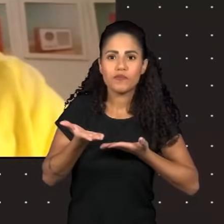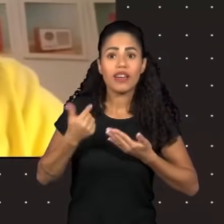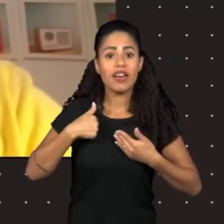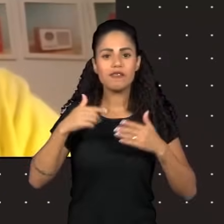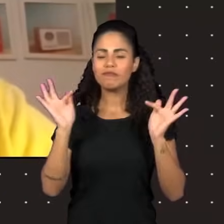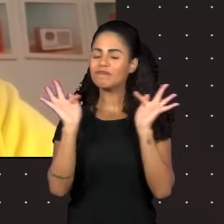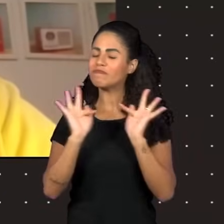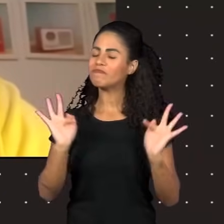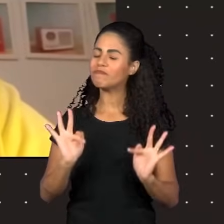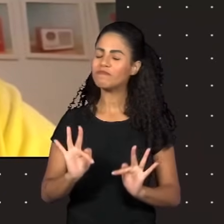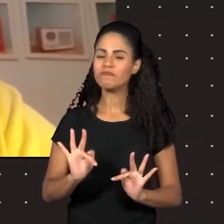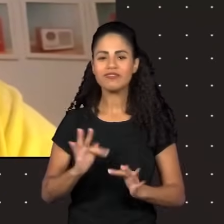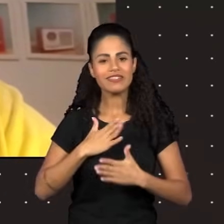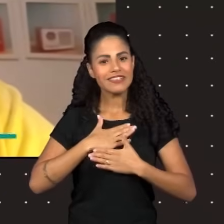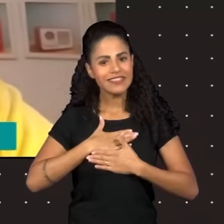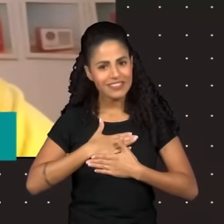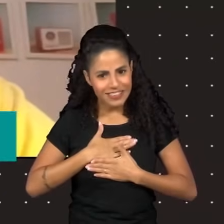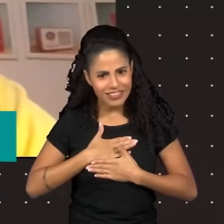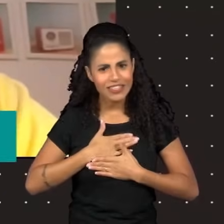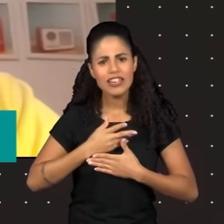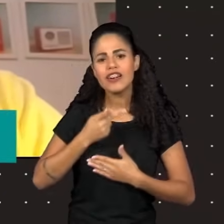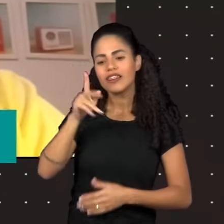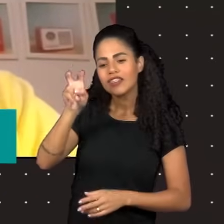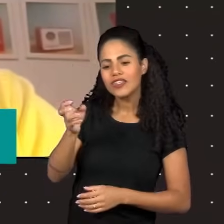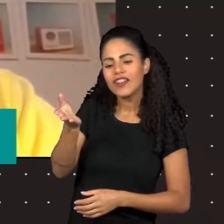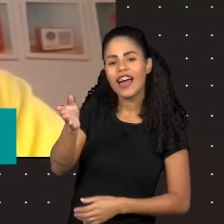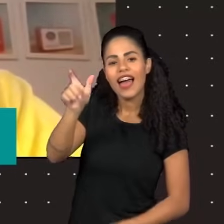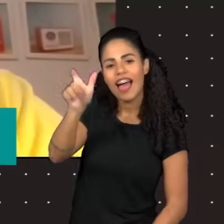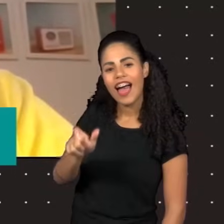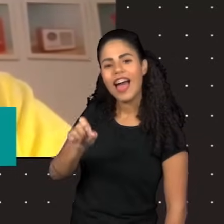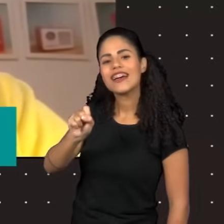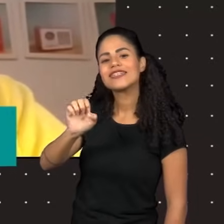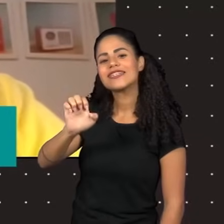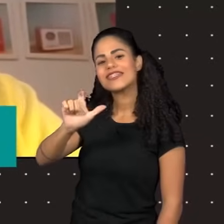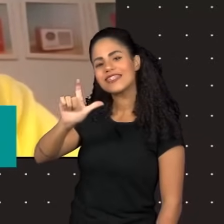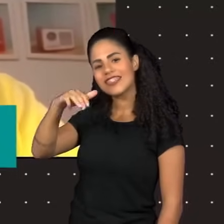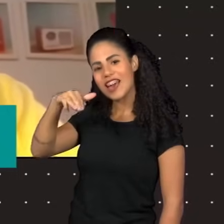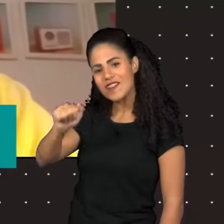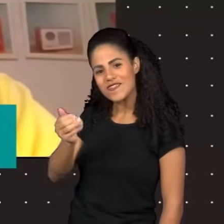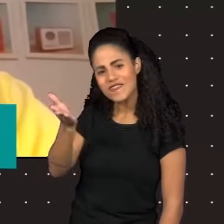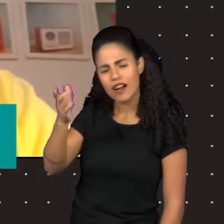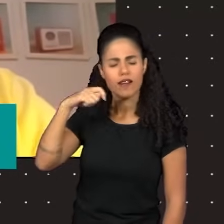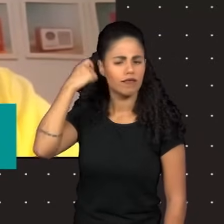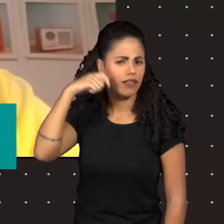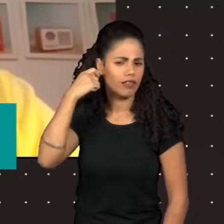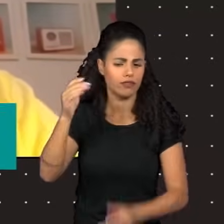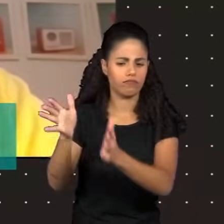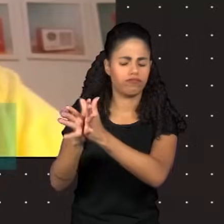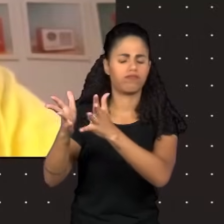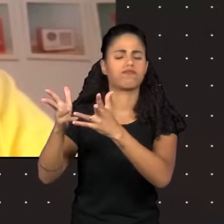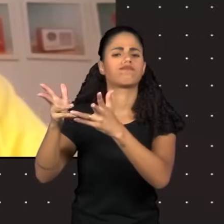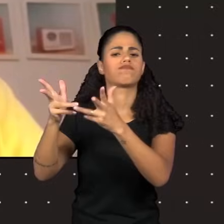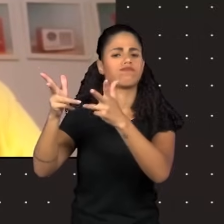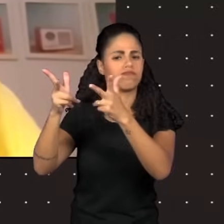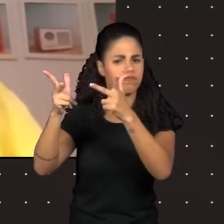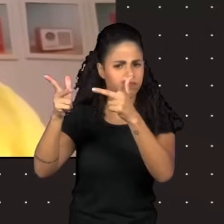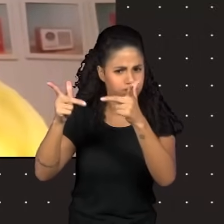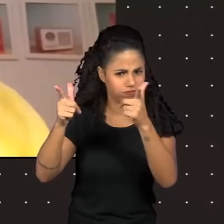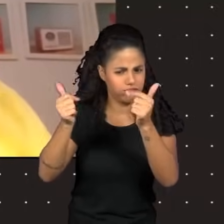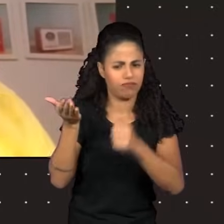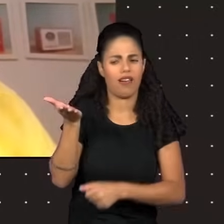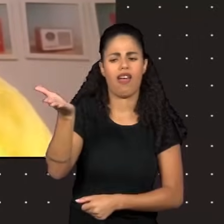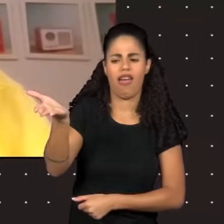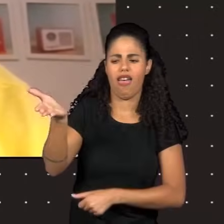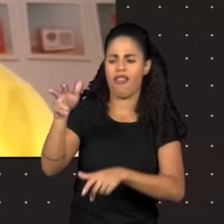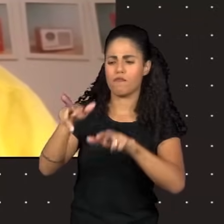muito feliz. Falar sobre Selma Egrey, nossa grande atriz que, com sua